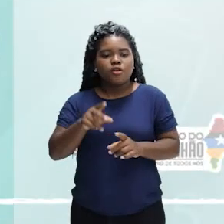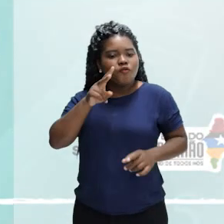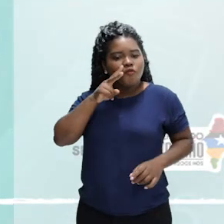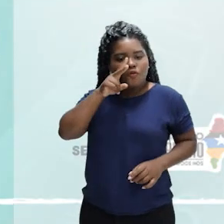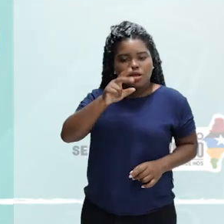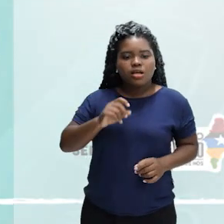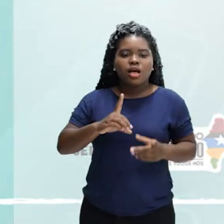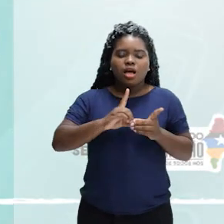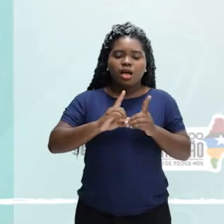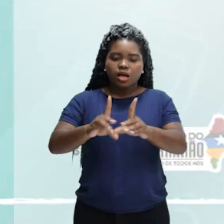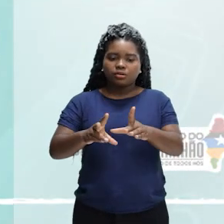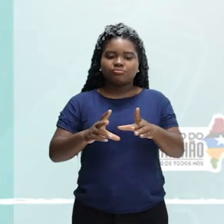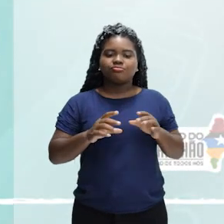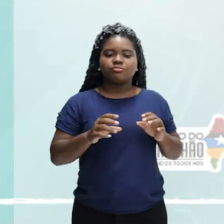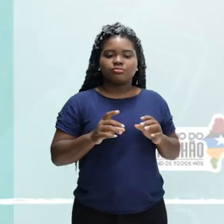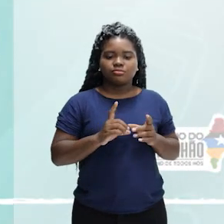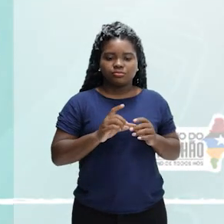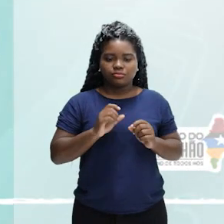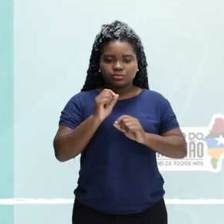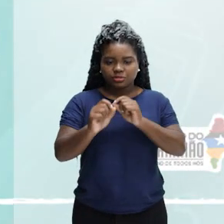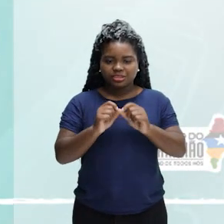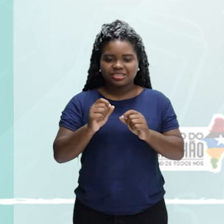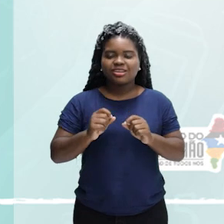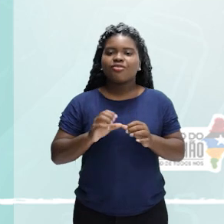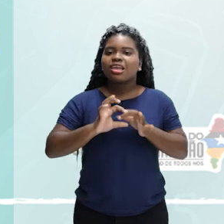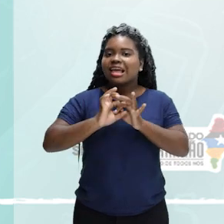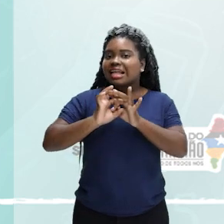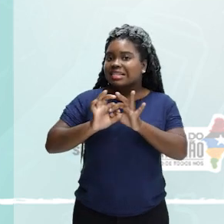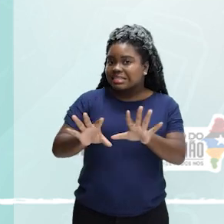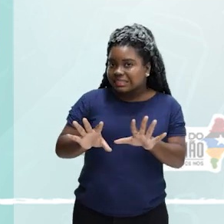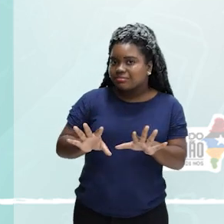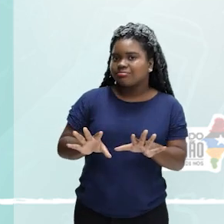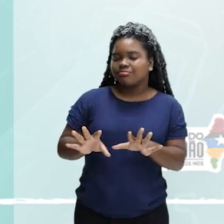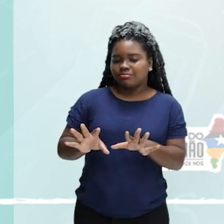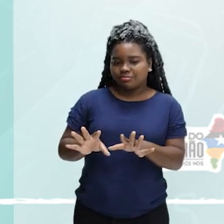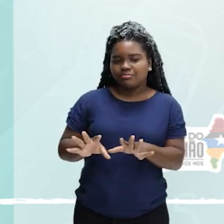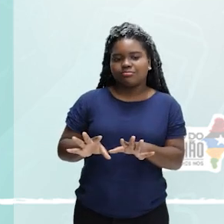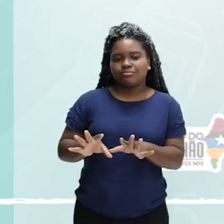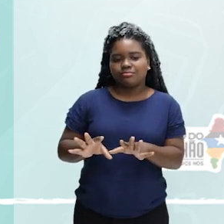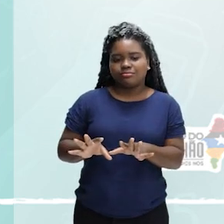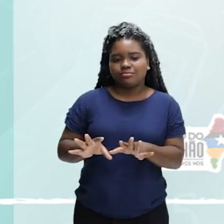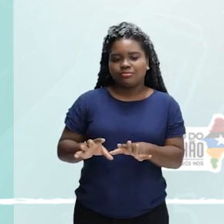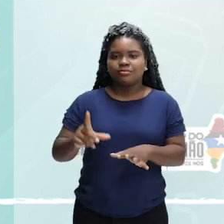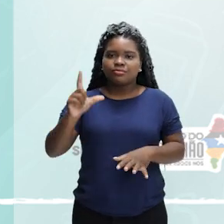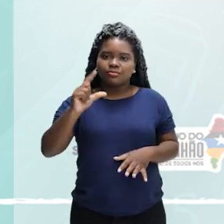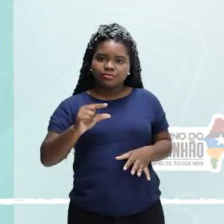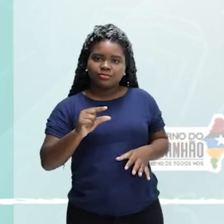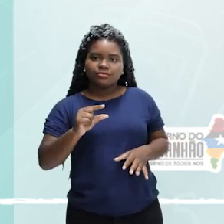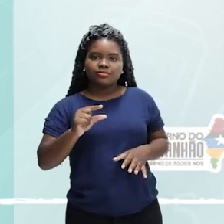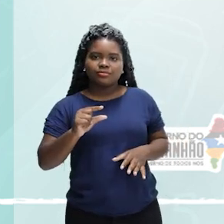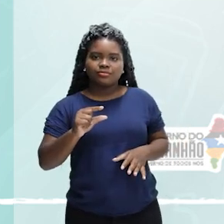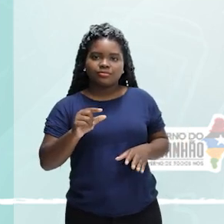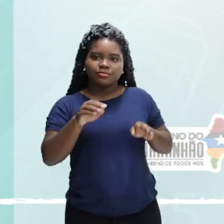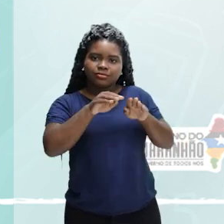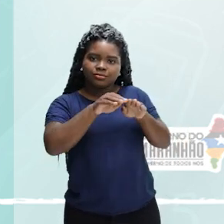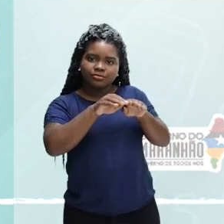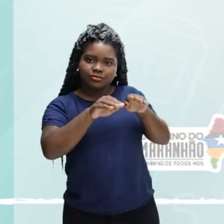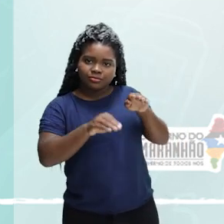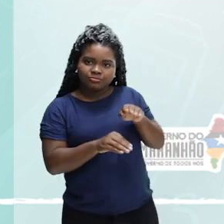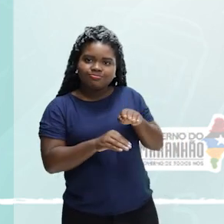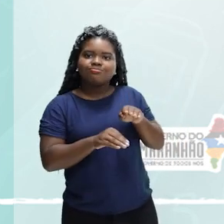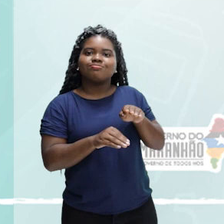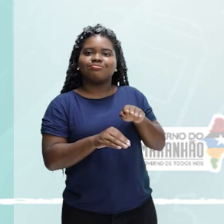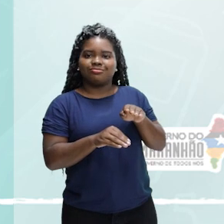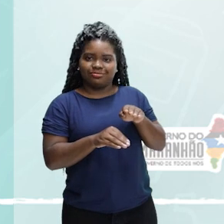liberal, na visão dele, do Tocqueville, seria o único meio para reduzir as desigualdades sociais, que é um problema existente em